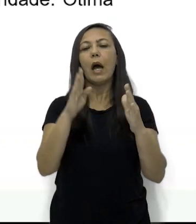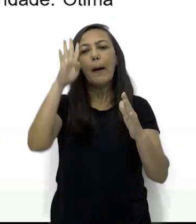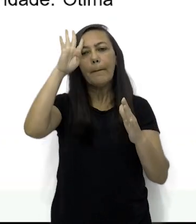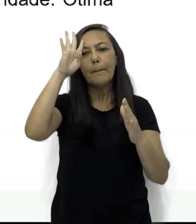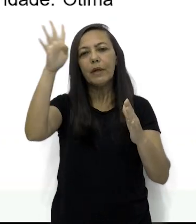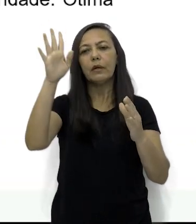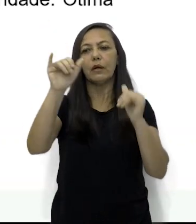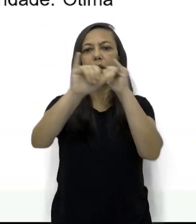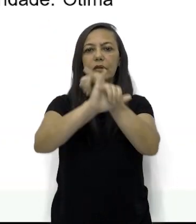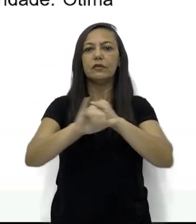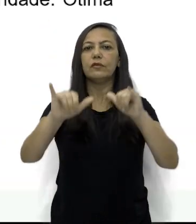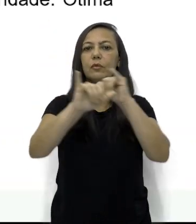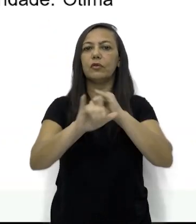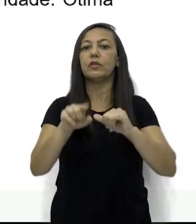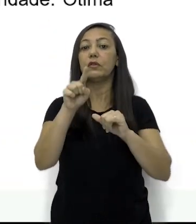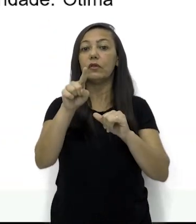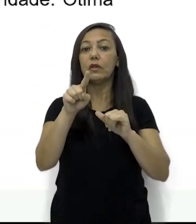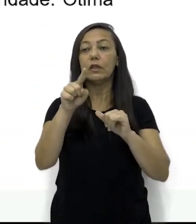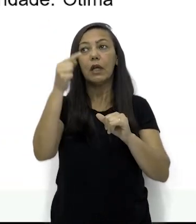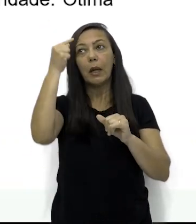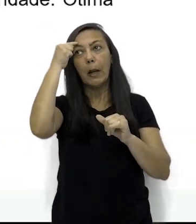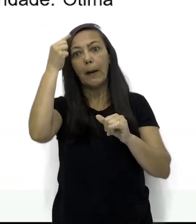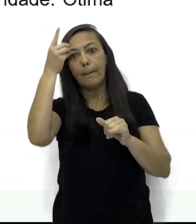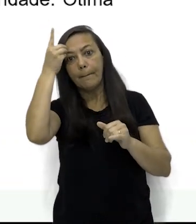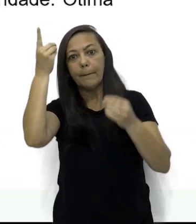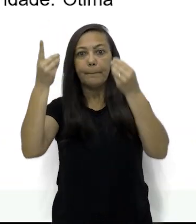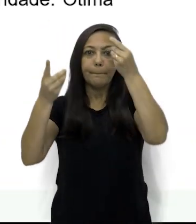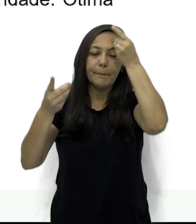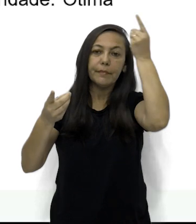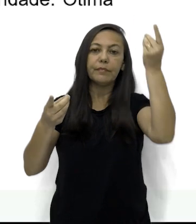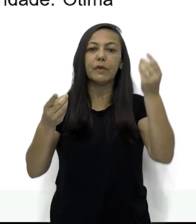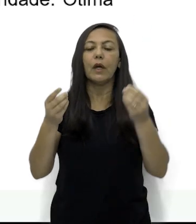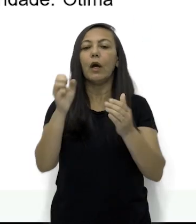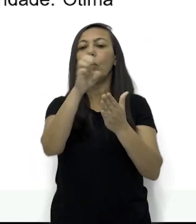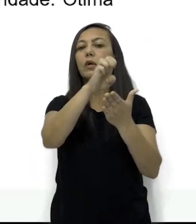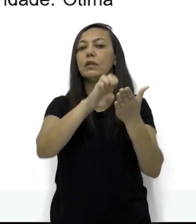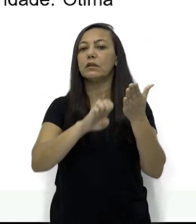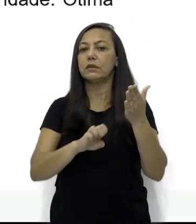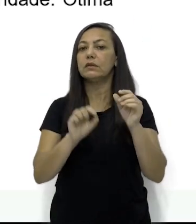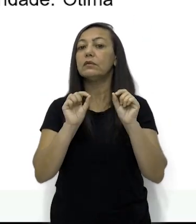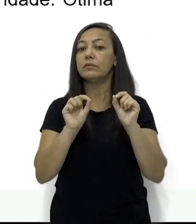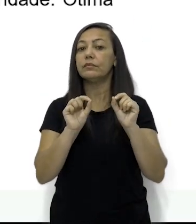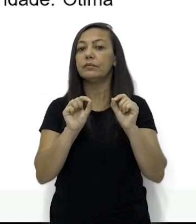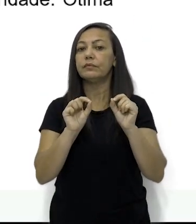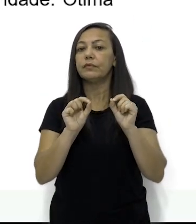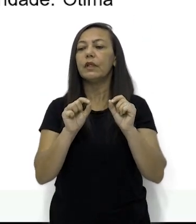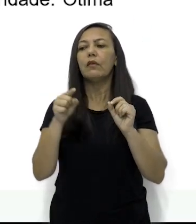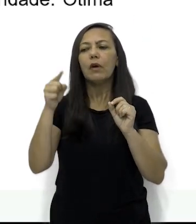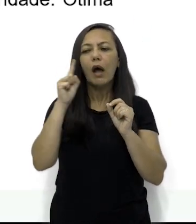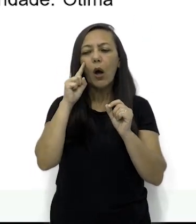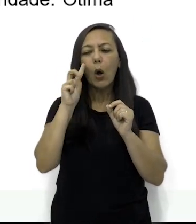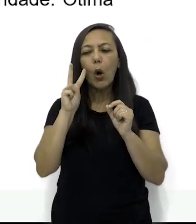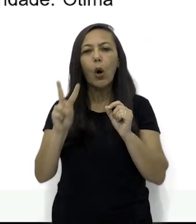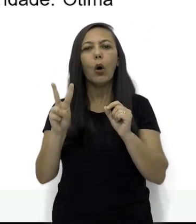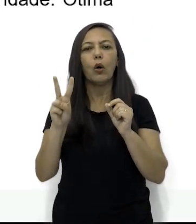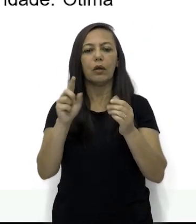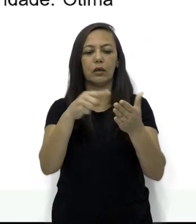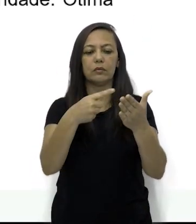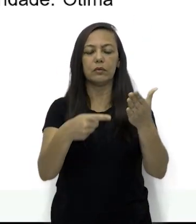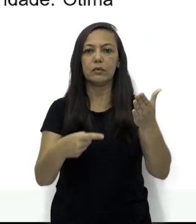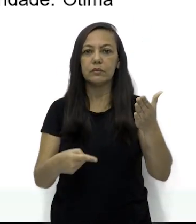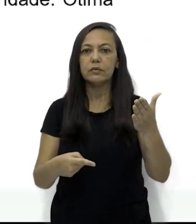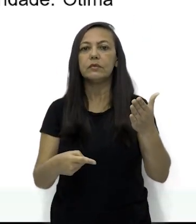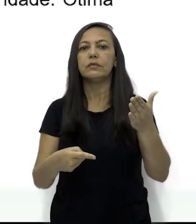das principais informações elaboradas por você, estudante. Nesse exercício, vocês vão lá no caderno de